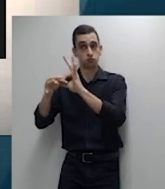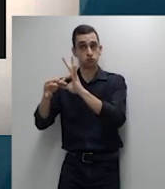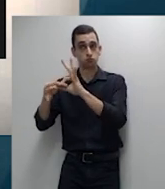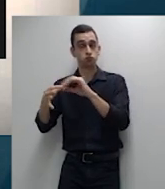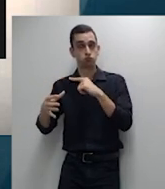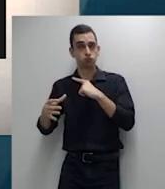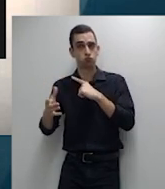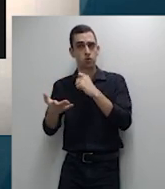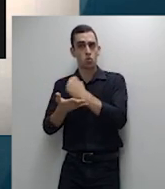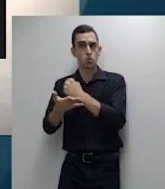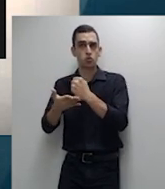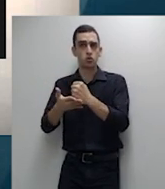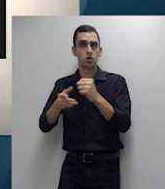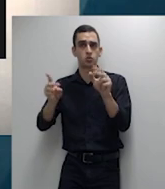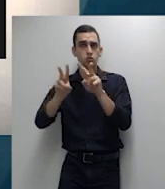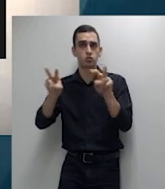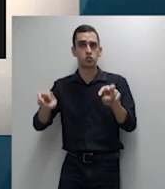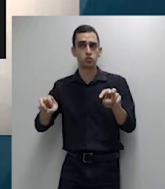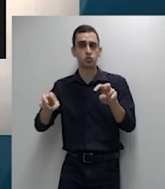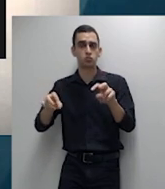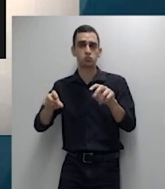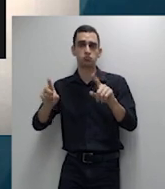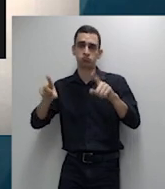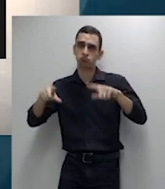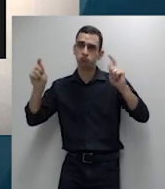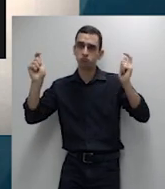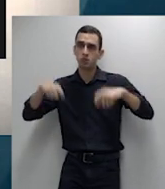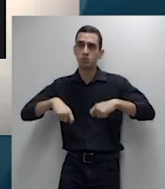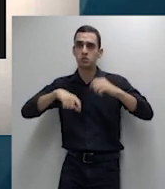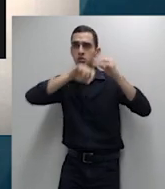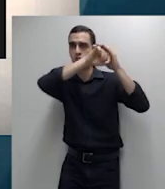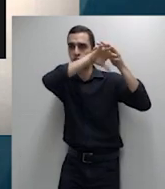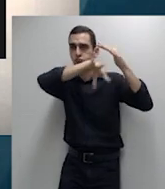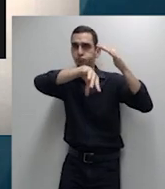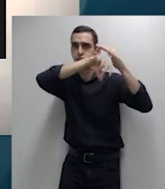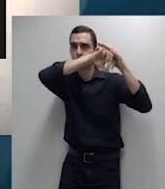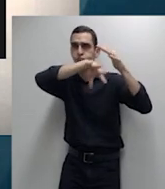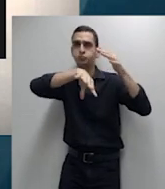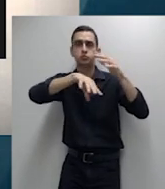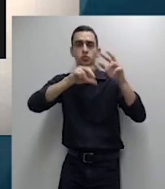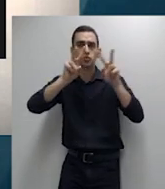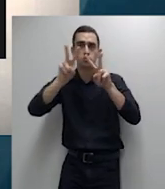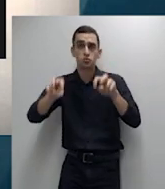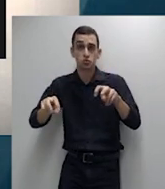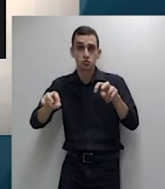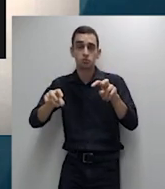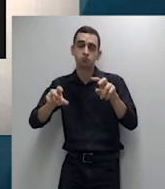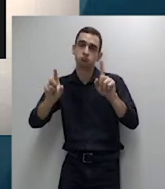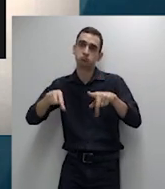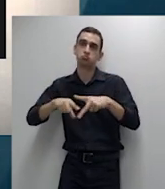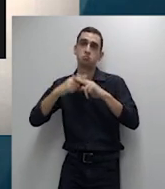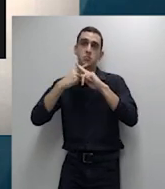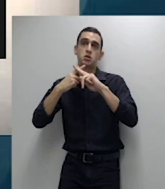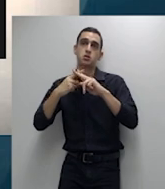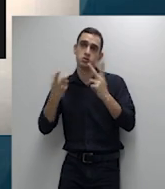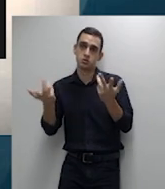esse contrato de cessão de capacidade satelital envolvendo por exemplo a manutenção da pele o